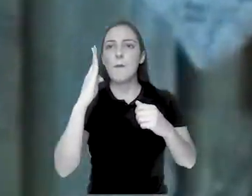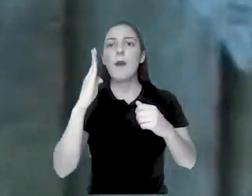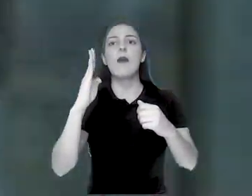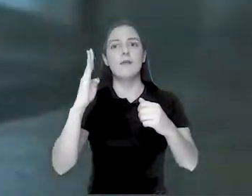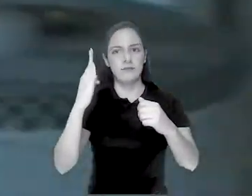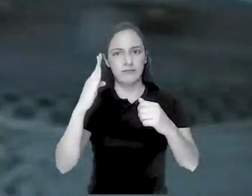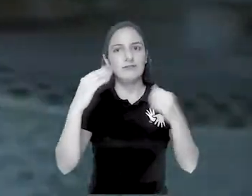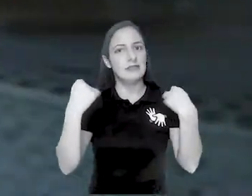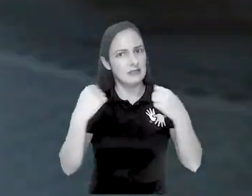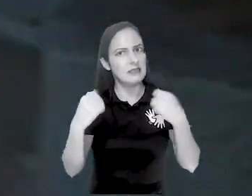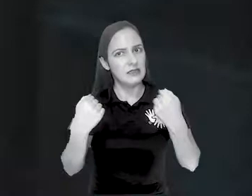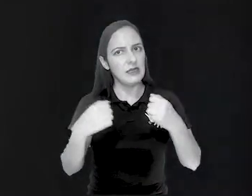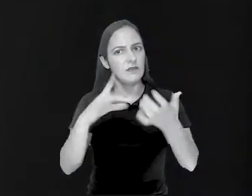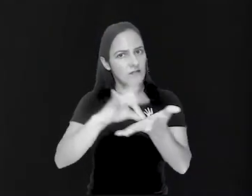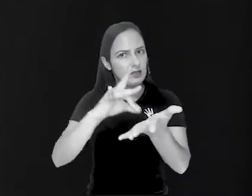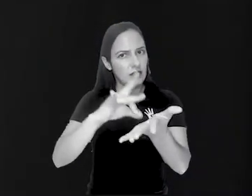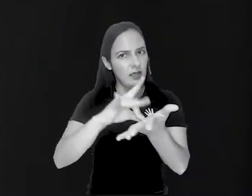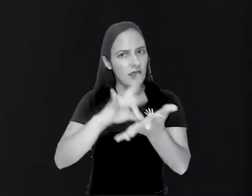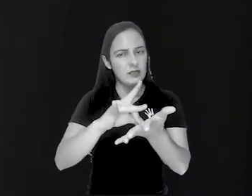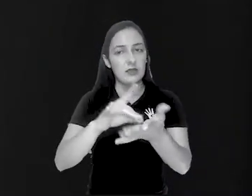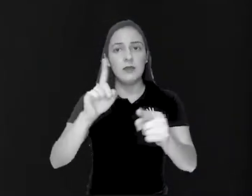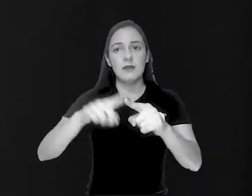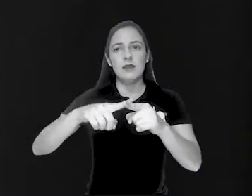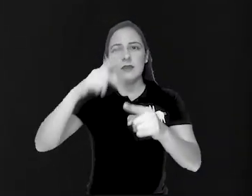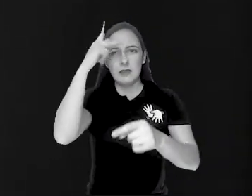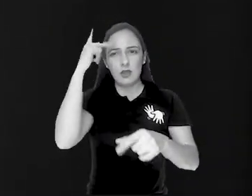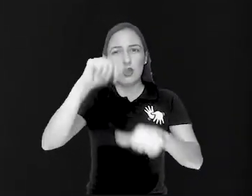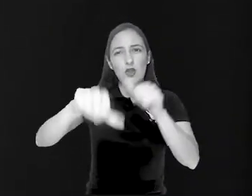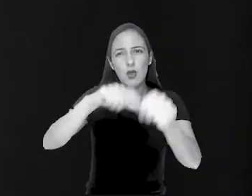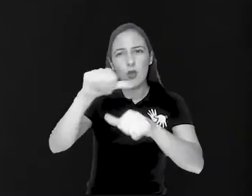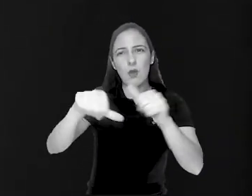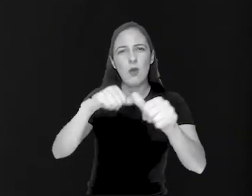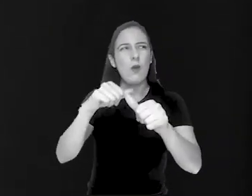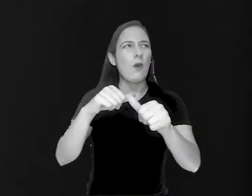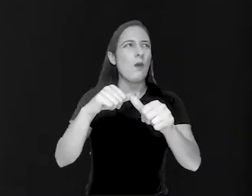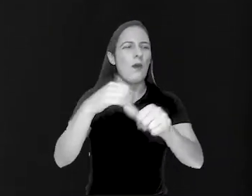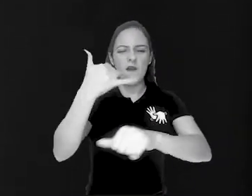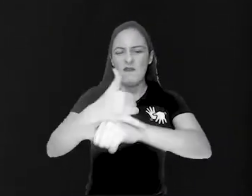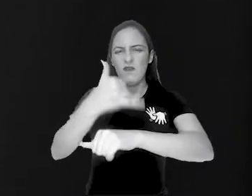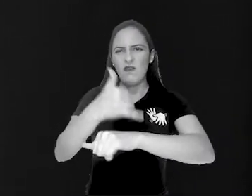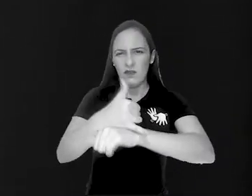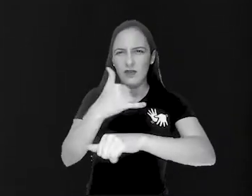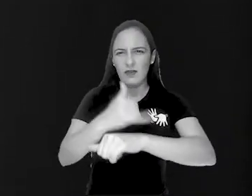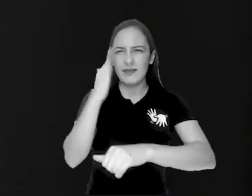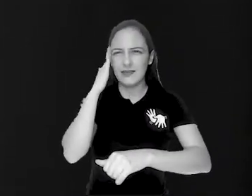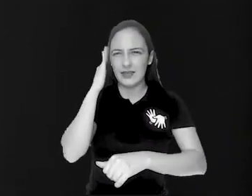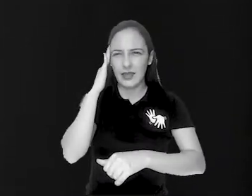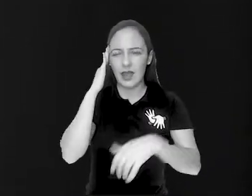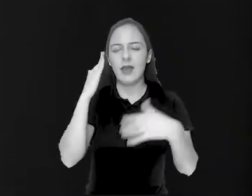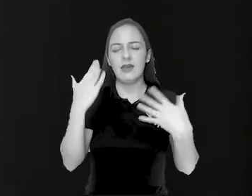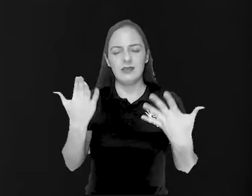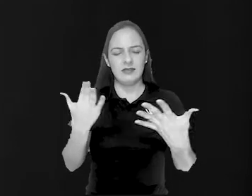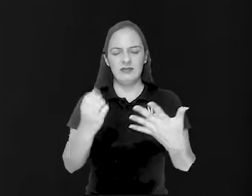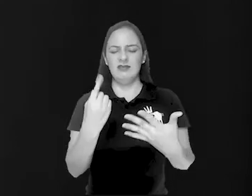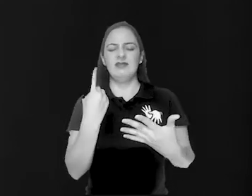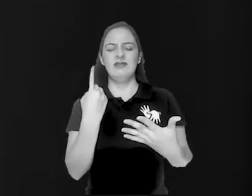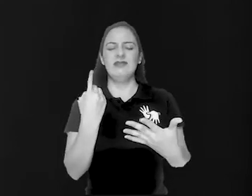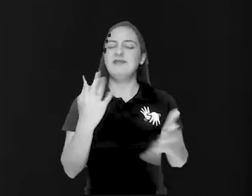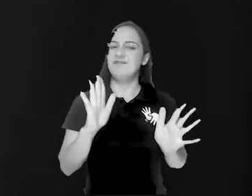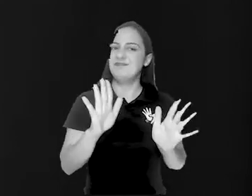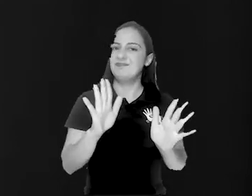de madeira por alumínio. Não é alumínio, é até um ferro, é um negócio meio estranho. Aí eu